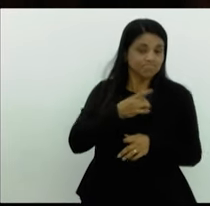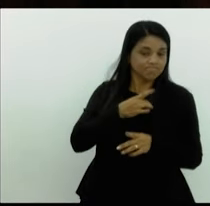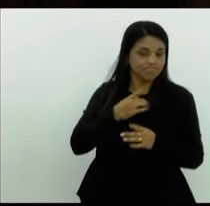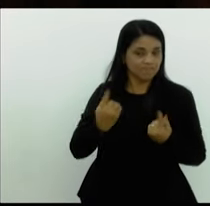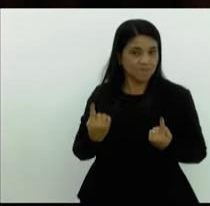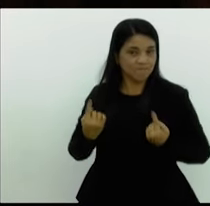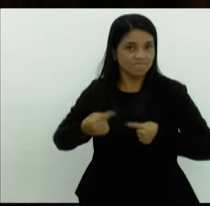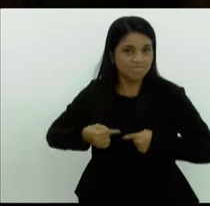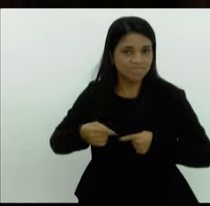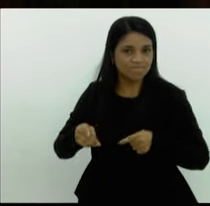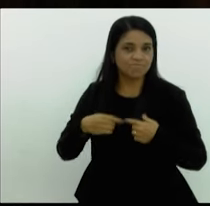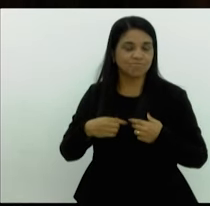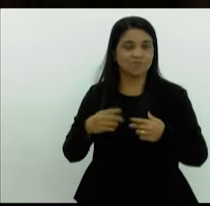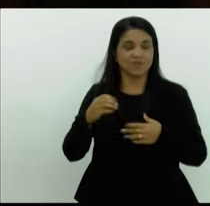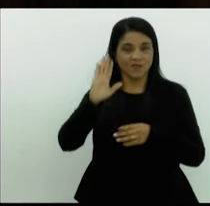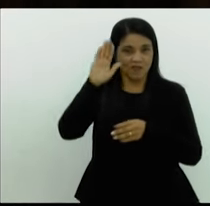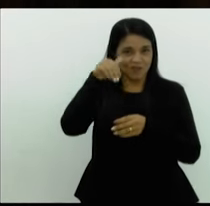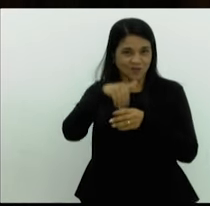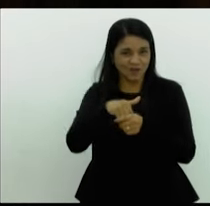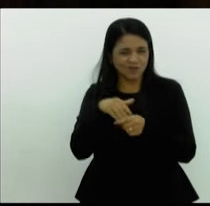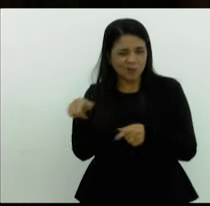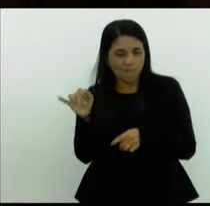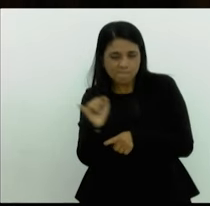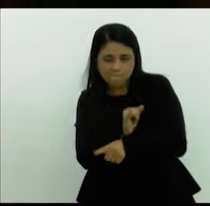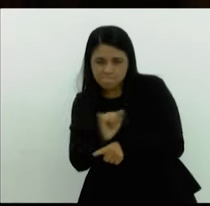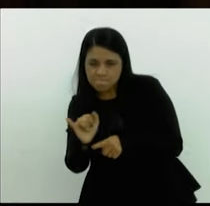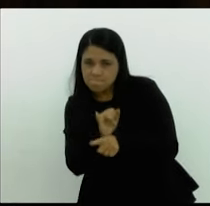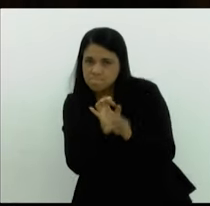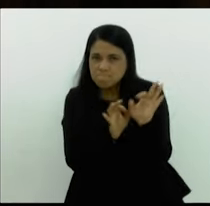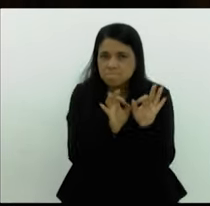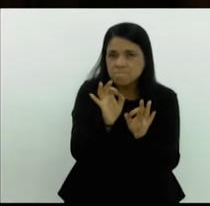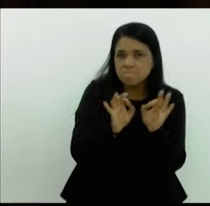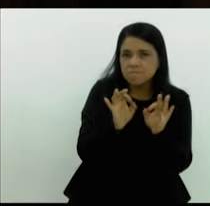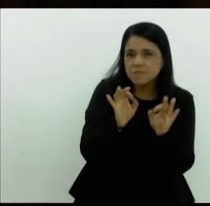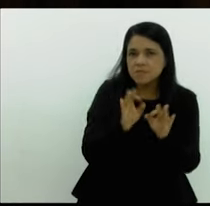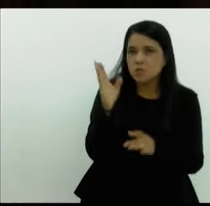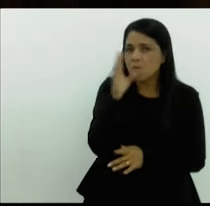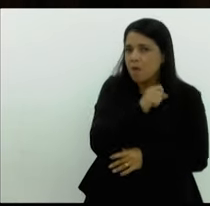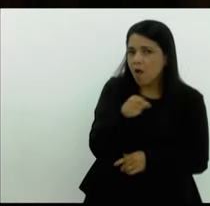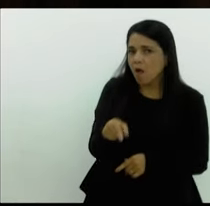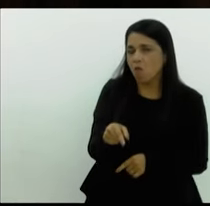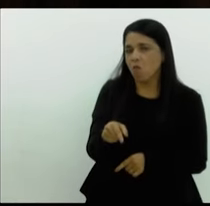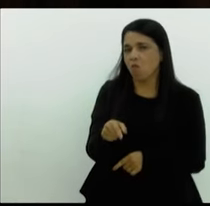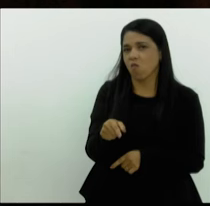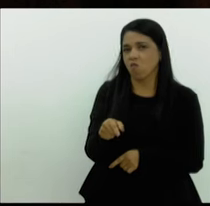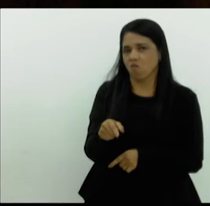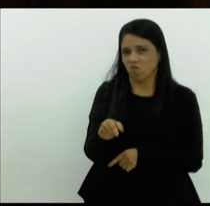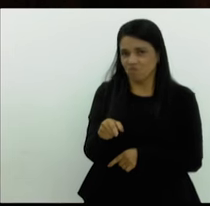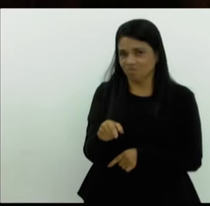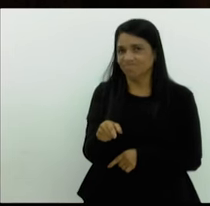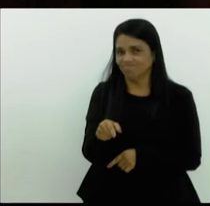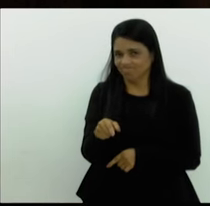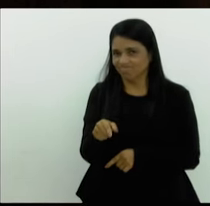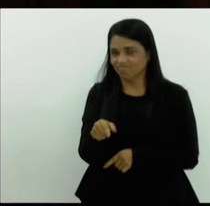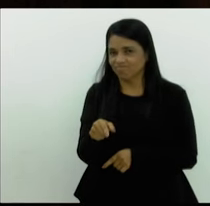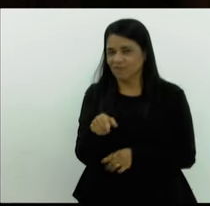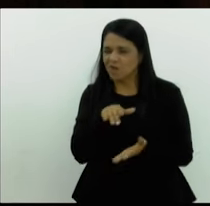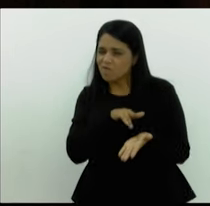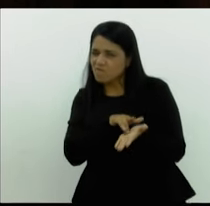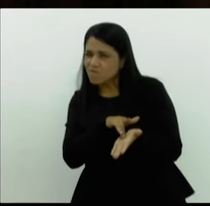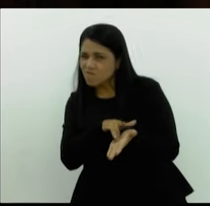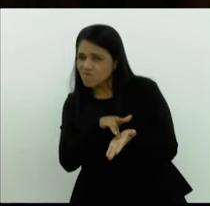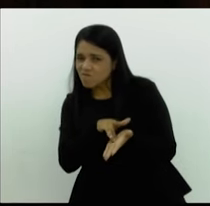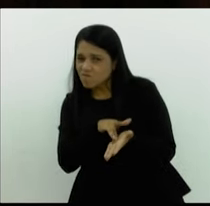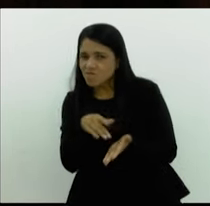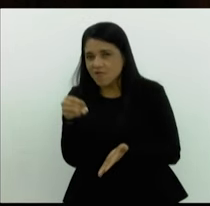e estão criando esse ardil, esse plano maligno para fingirem que se trata de